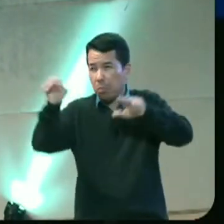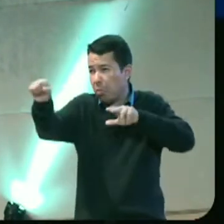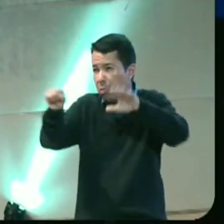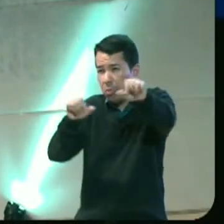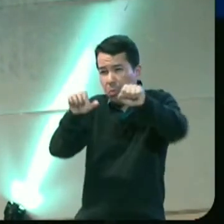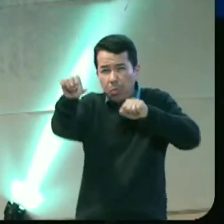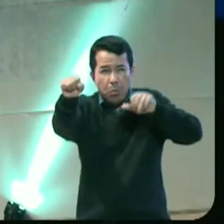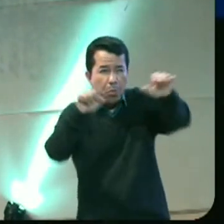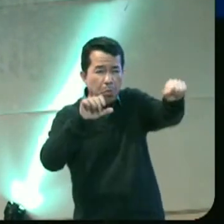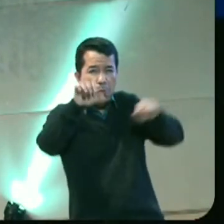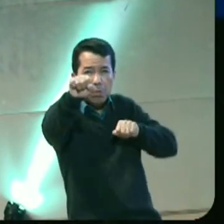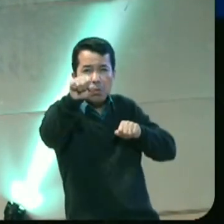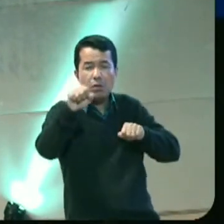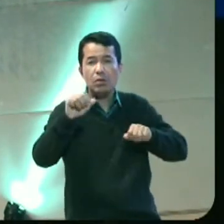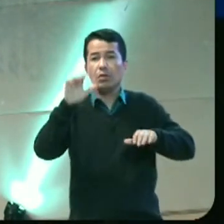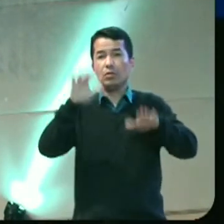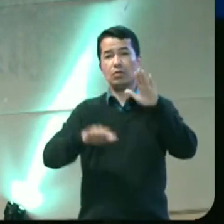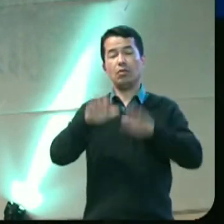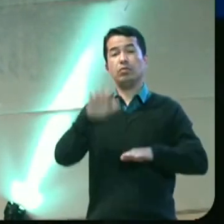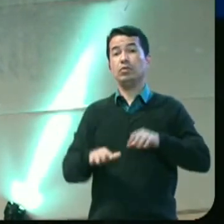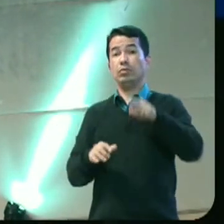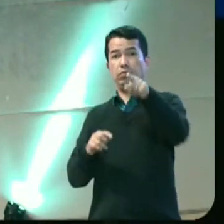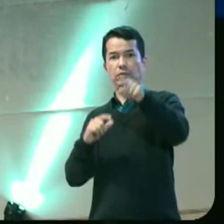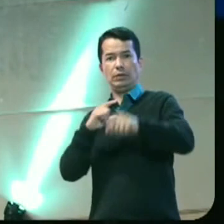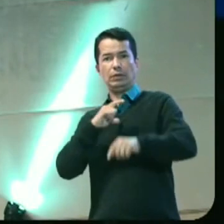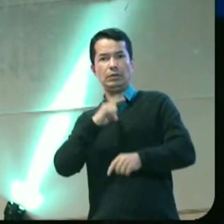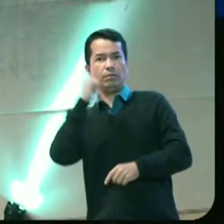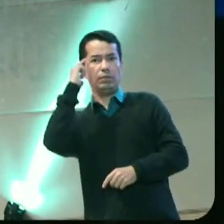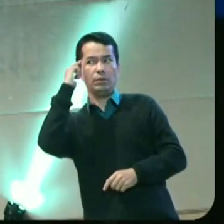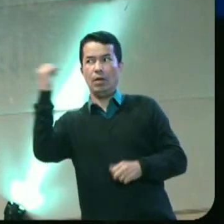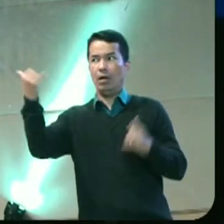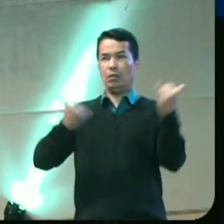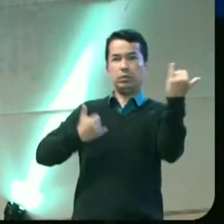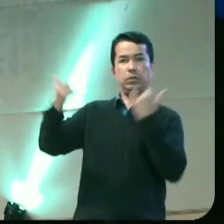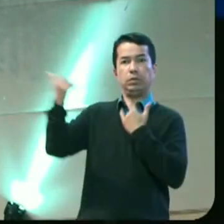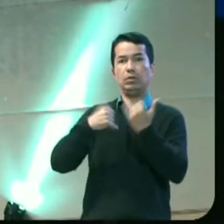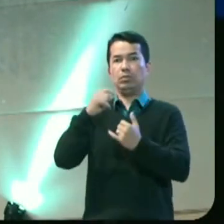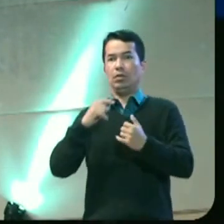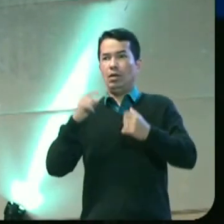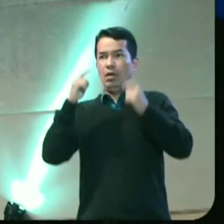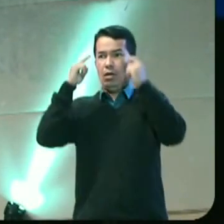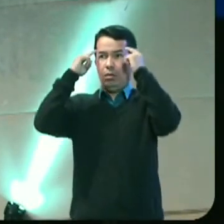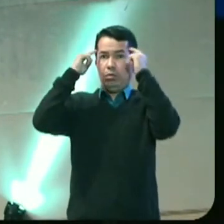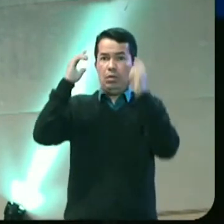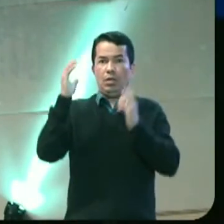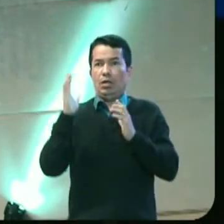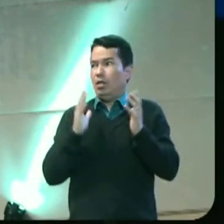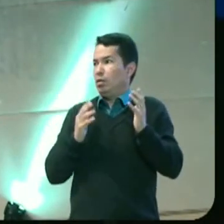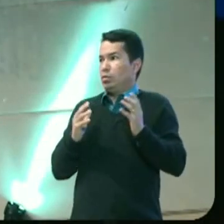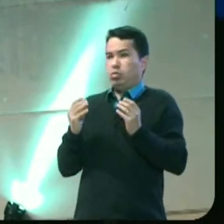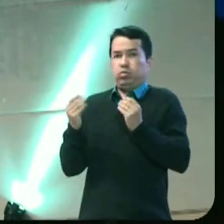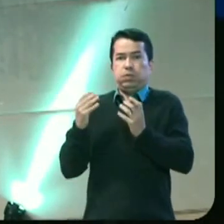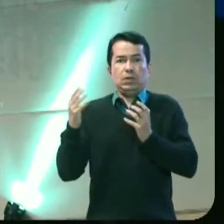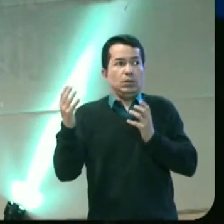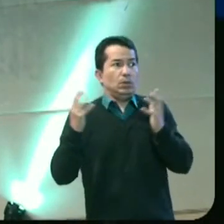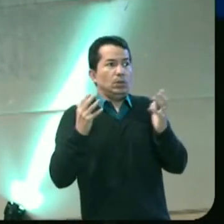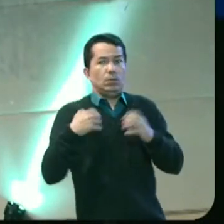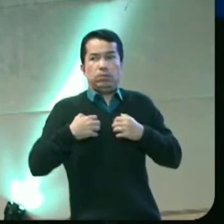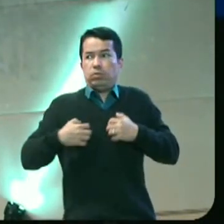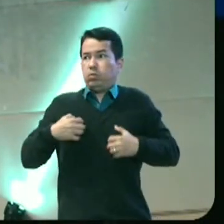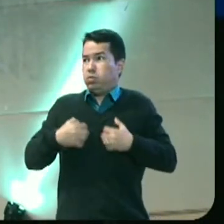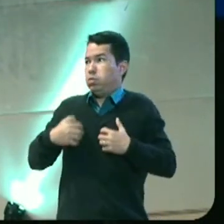você comece a ouvir e comece a pensar nas pessoas, e isso está deixando o teu coração numa